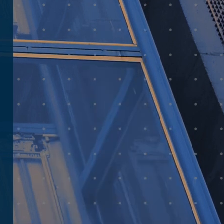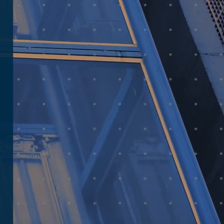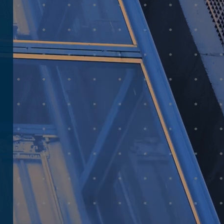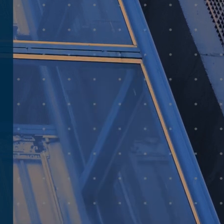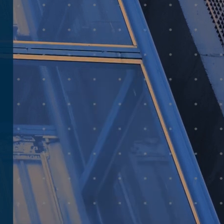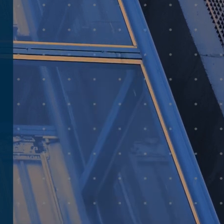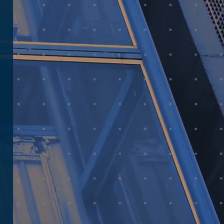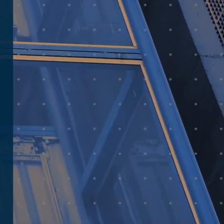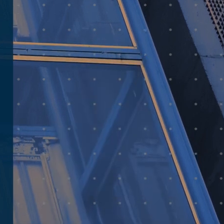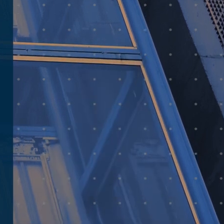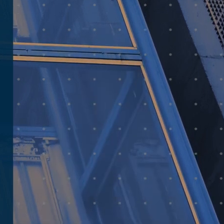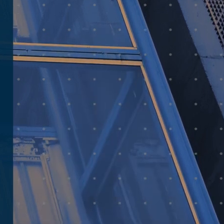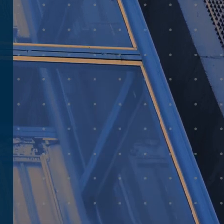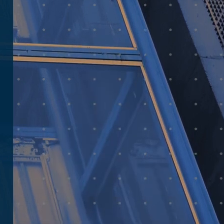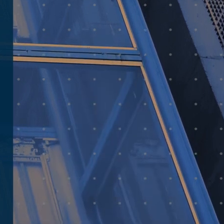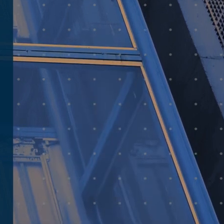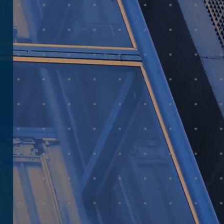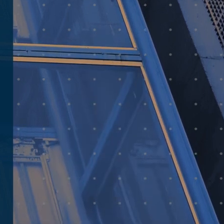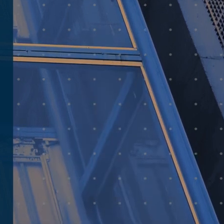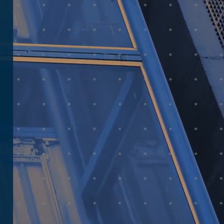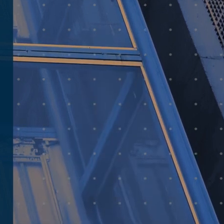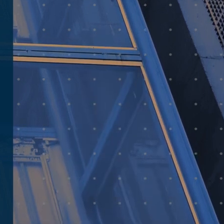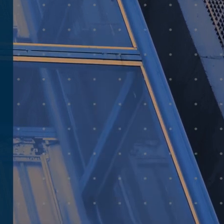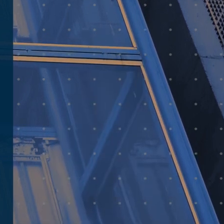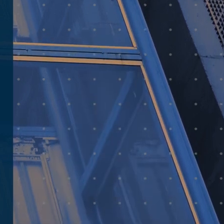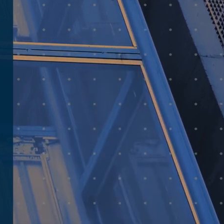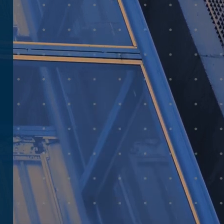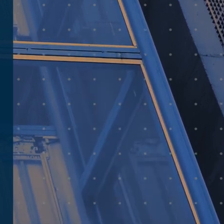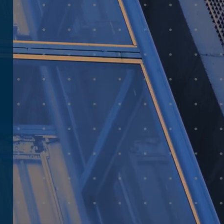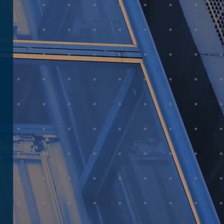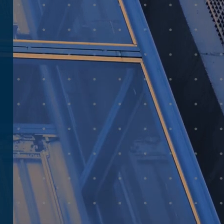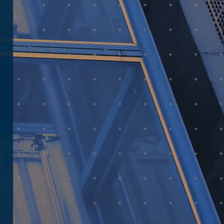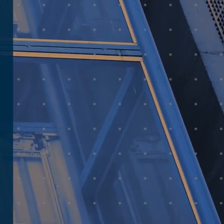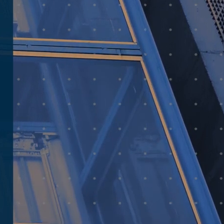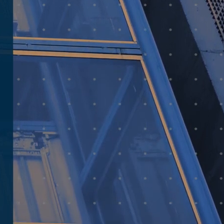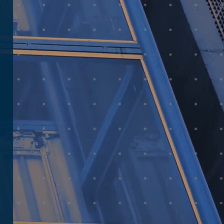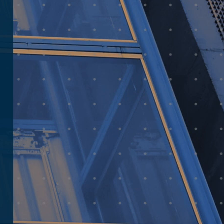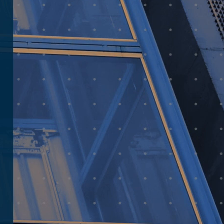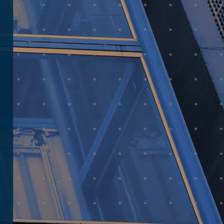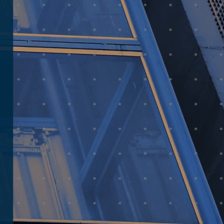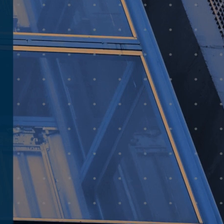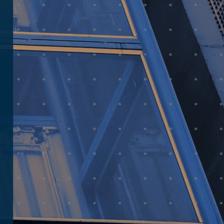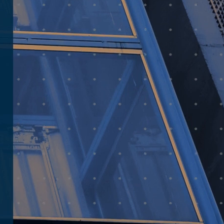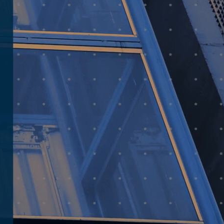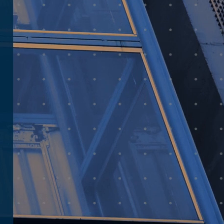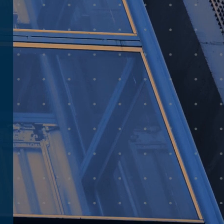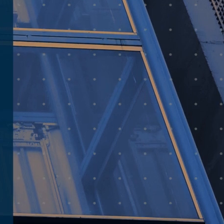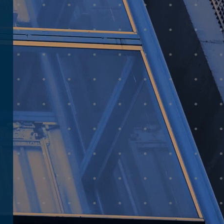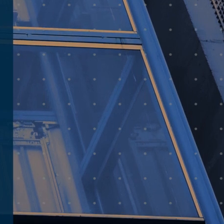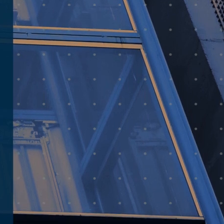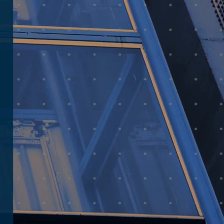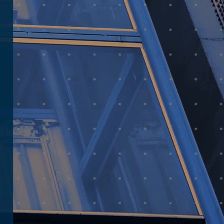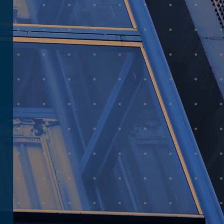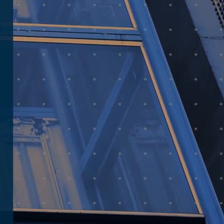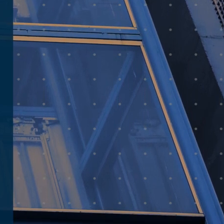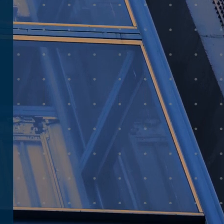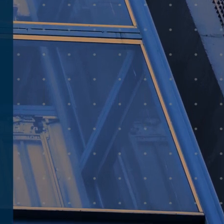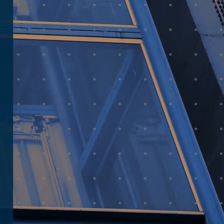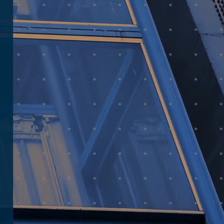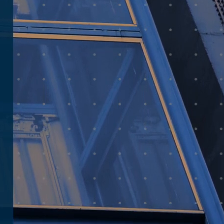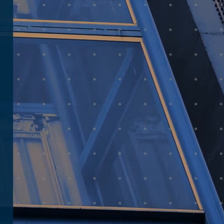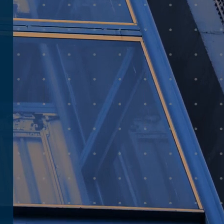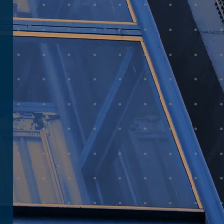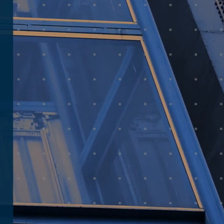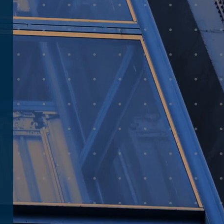obras, ajudante de pátio de sucata, arrumadeira de hotel, assistente de vendas, atendente de lanchonete, auxiliar